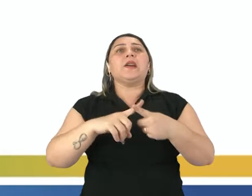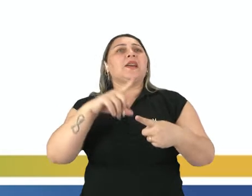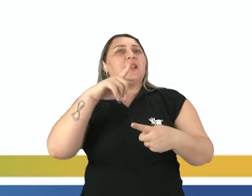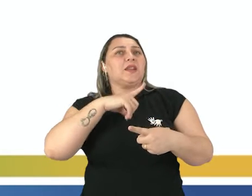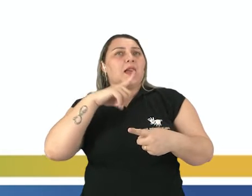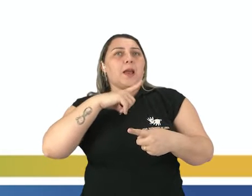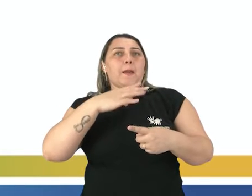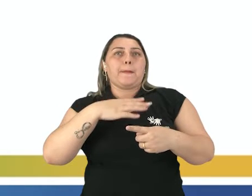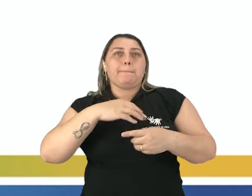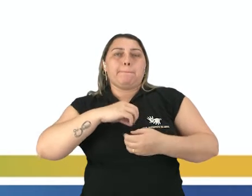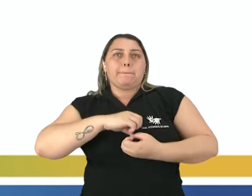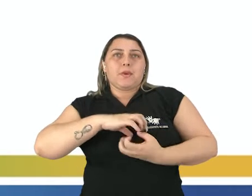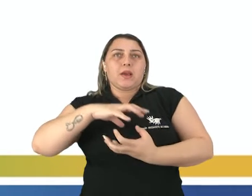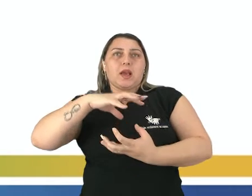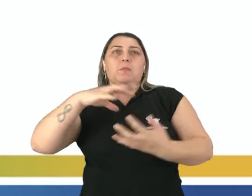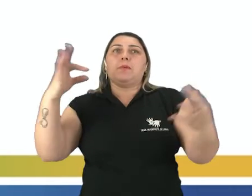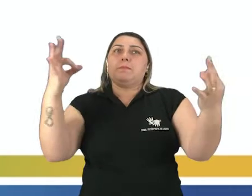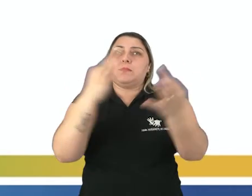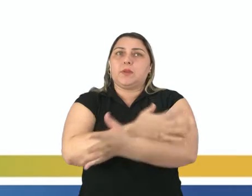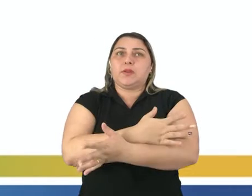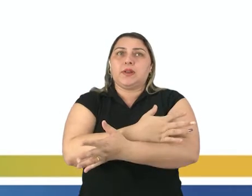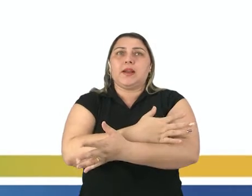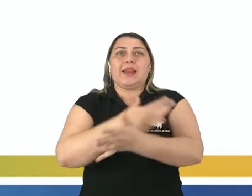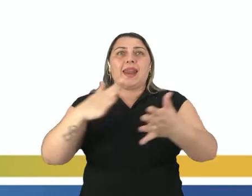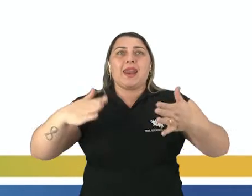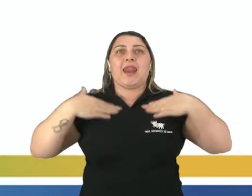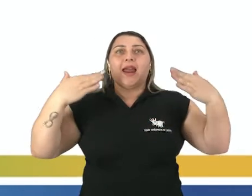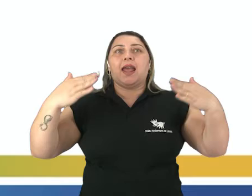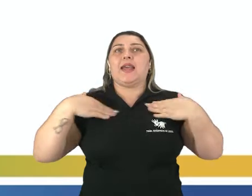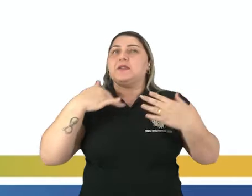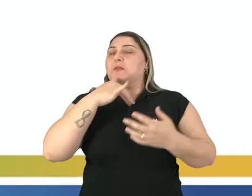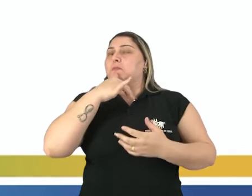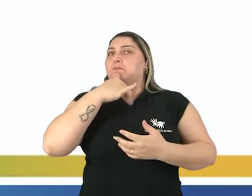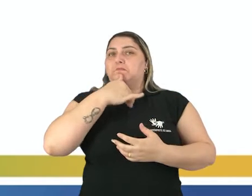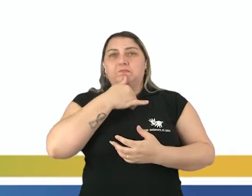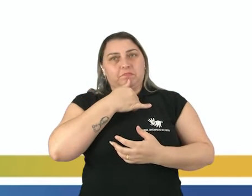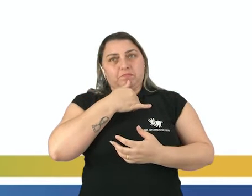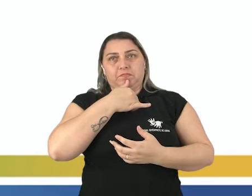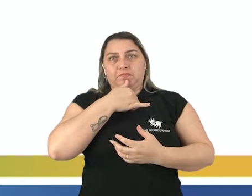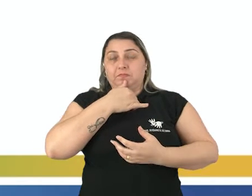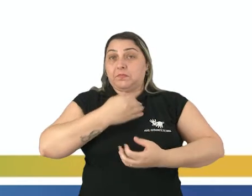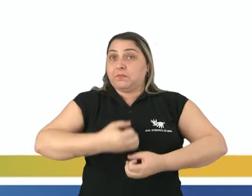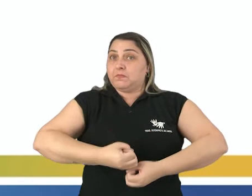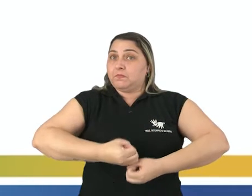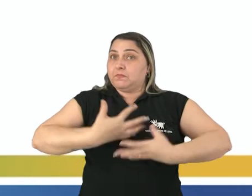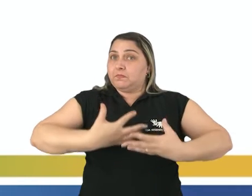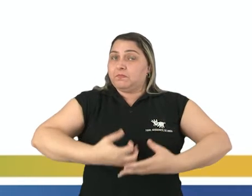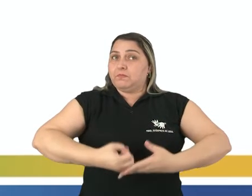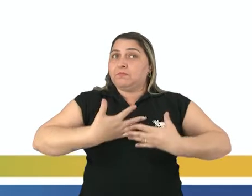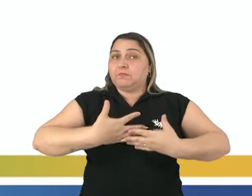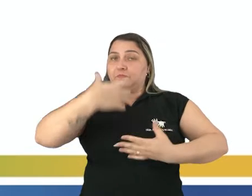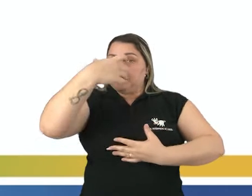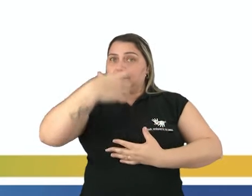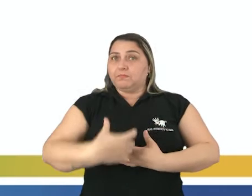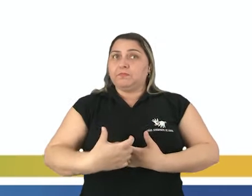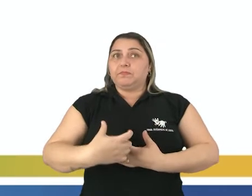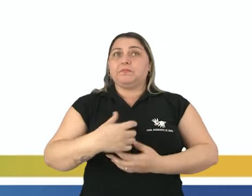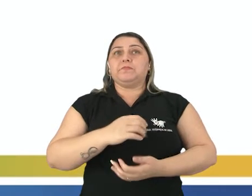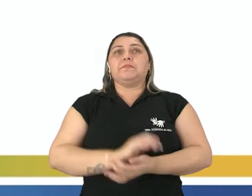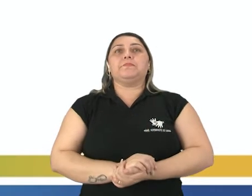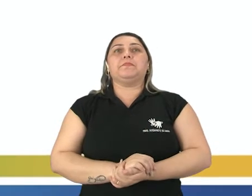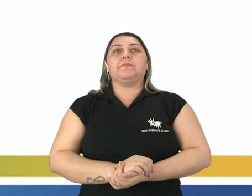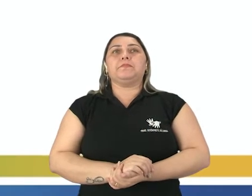minha alma está completa. Não sou alegre, nem sou triste. Sou